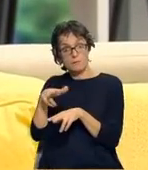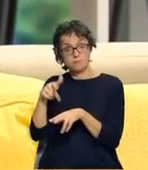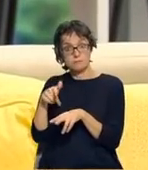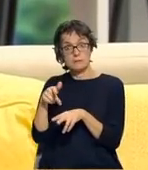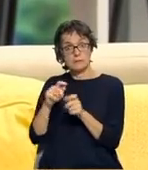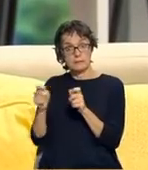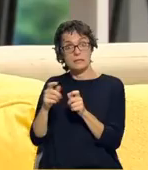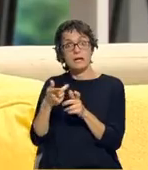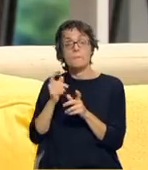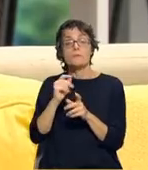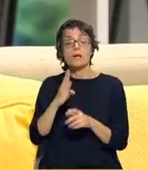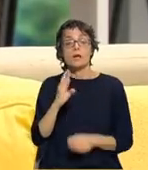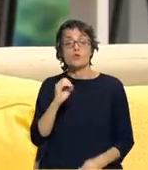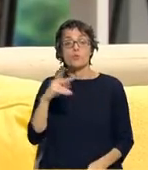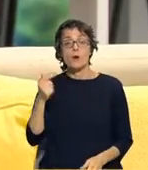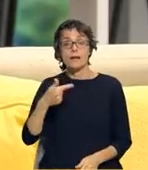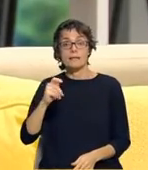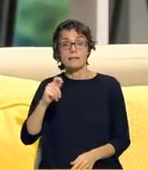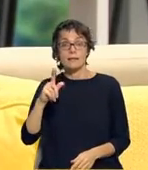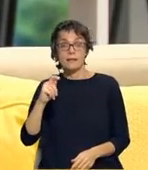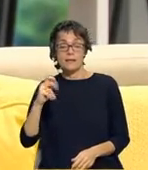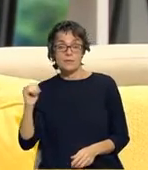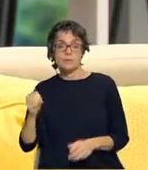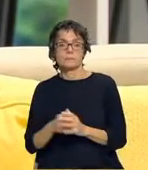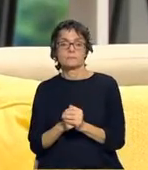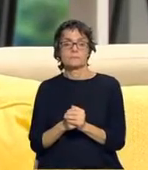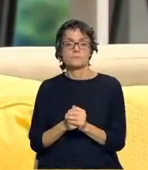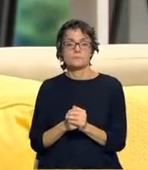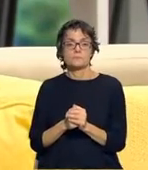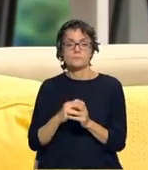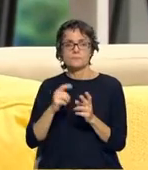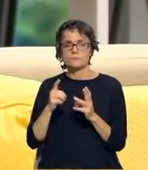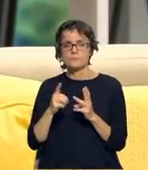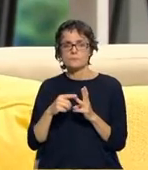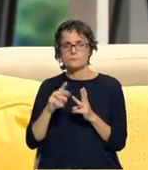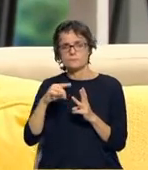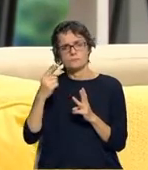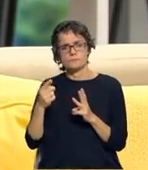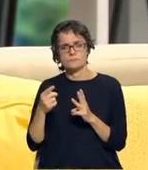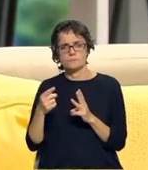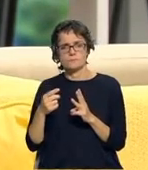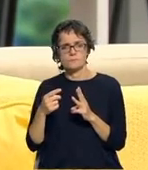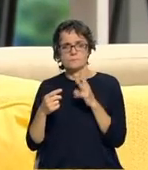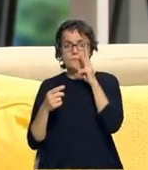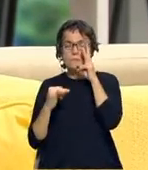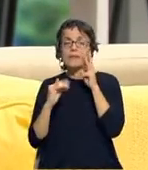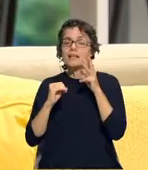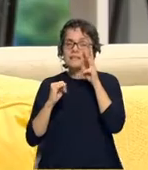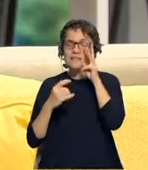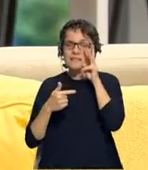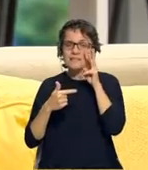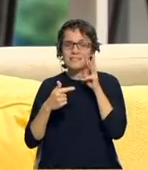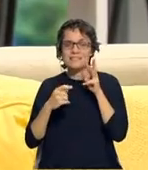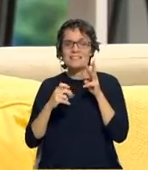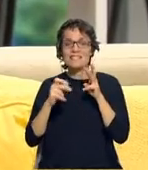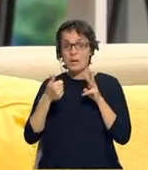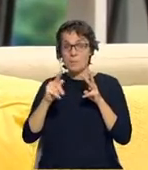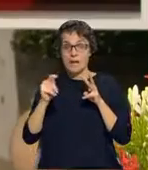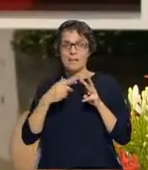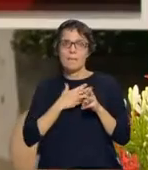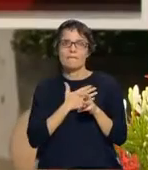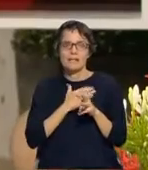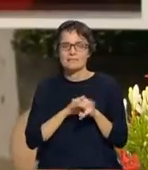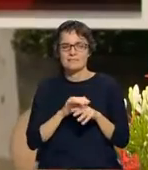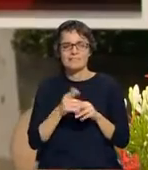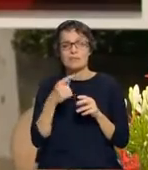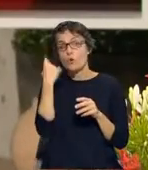Joana Teles. A Joana Teles, nossa Isabela querida Joana. Angelino. Depois temos o Dr. Guilherme. Pessoas, e a minha Exato. Querida Isabela, ou seja, no fundo foram escolher Guilherme cara de